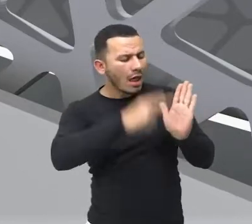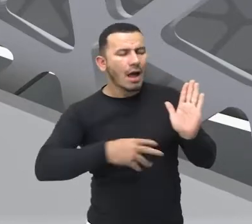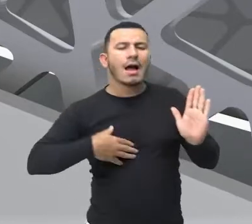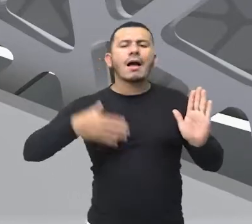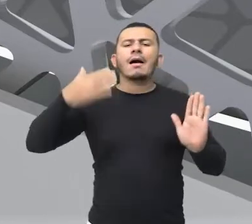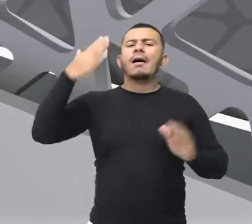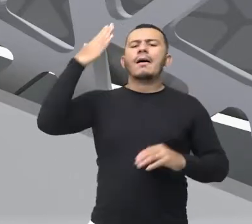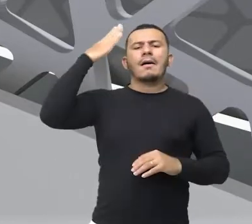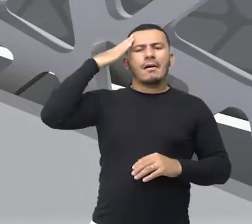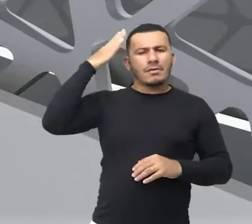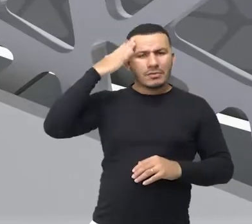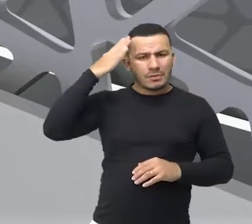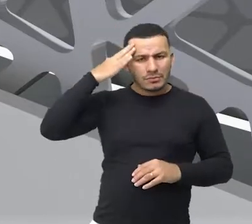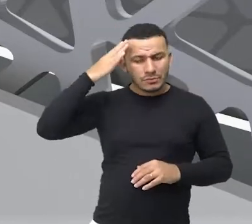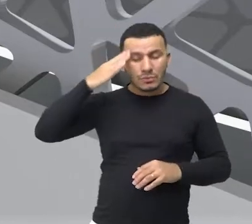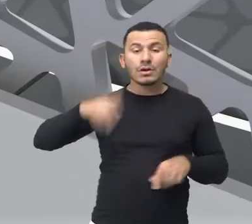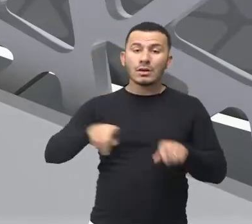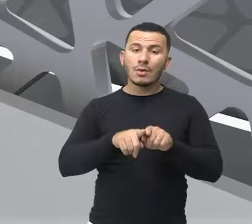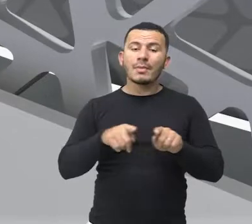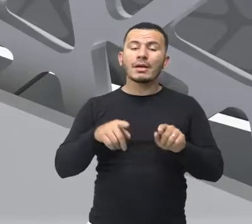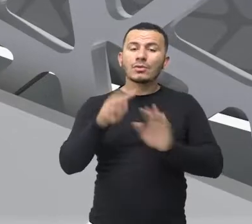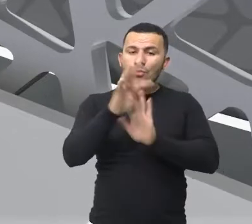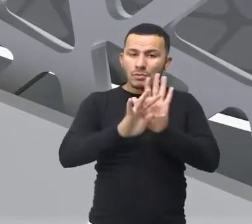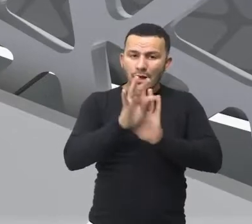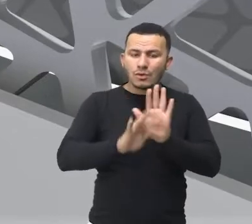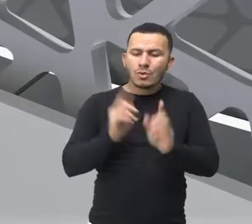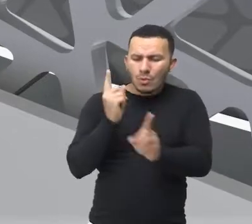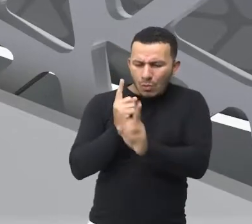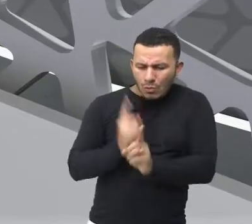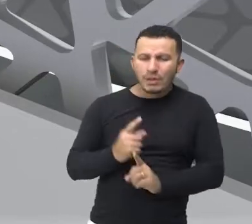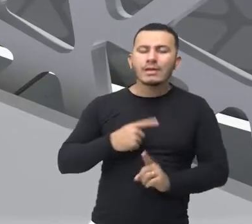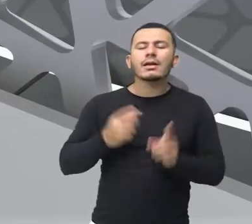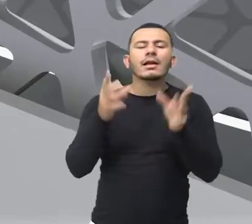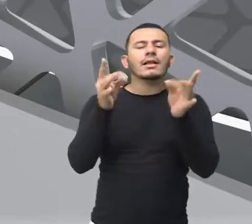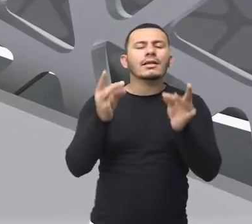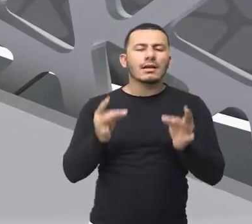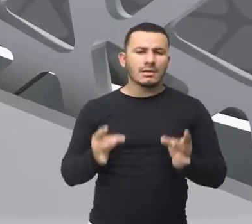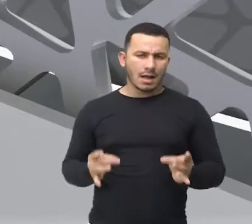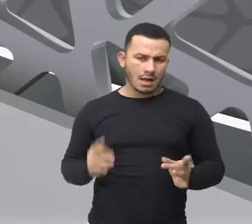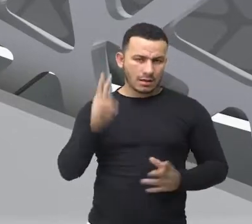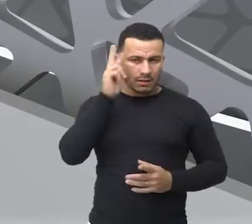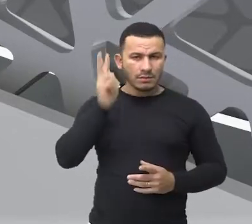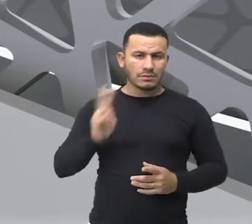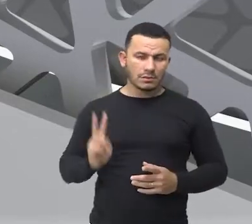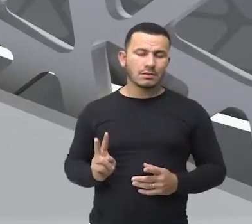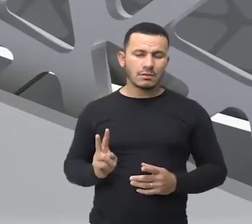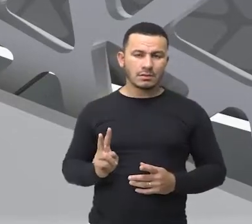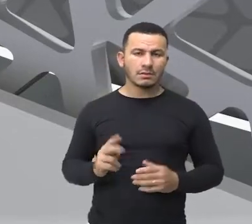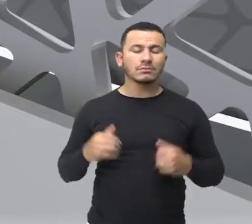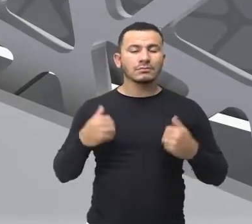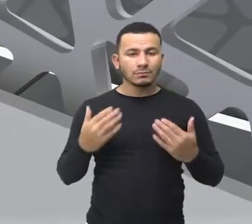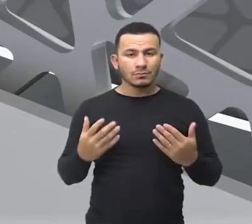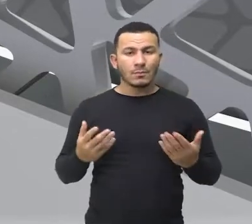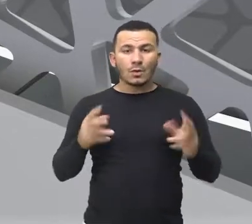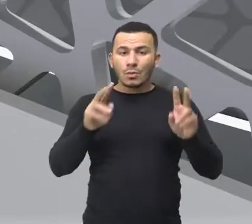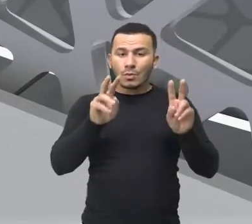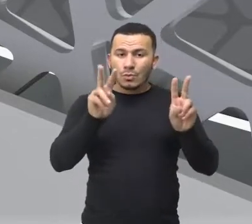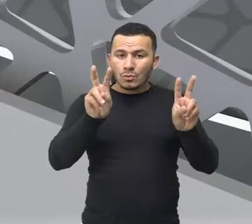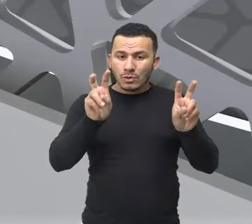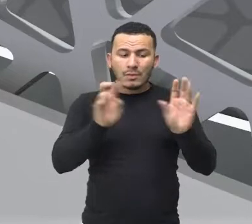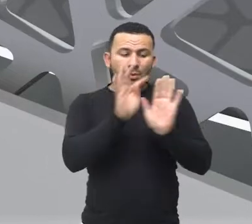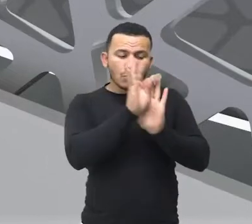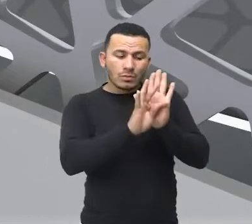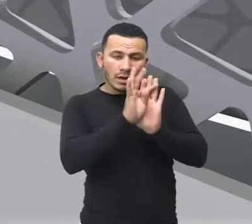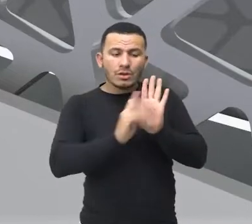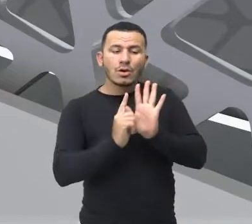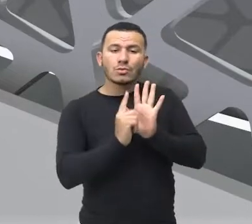você também teve no texto detalhes sobre este fato. Então a gente já percebe que o nosso texto, o